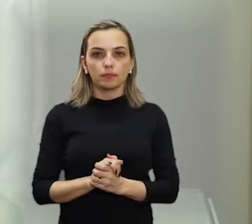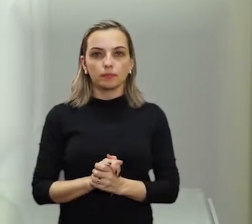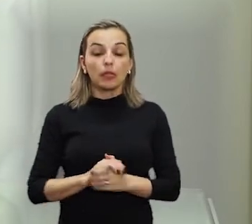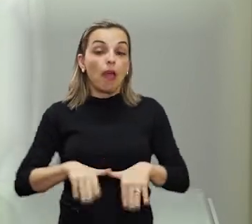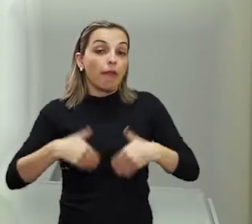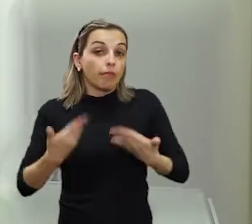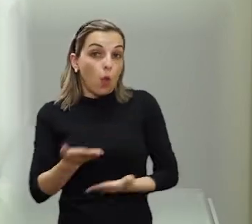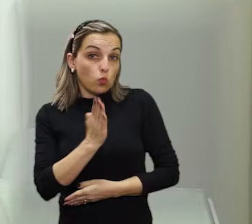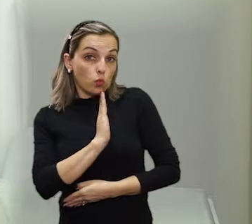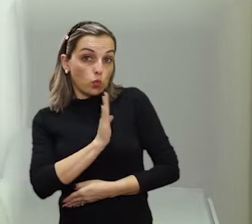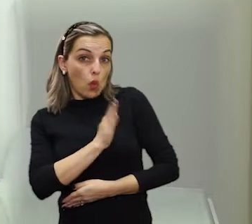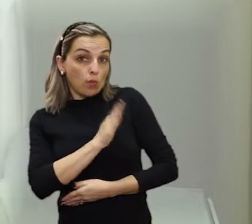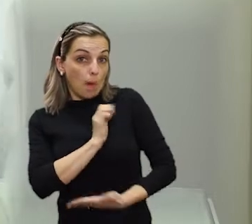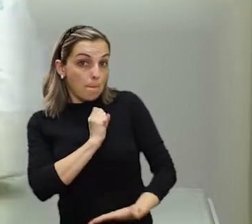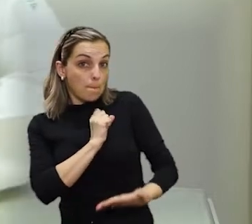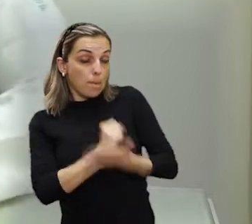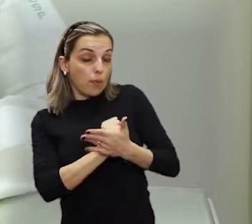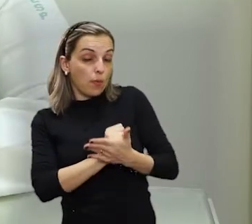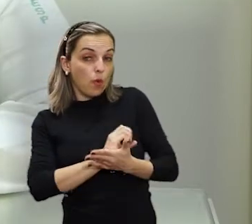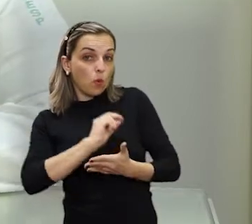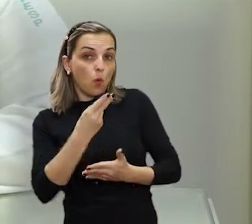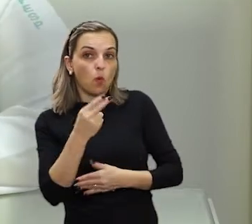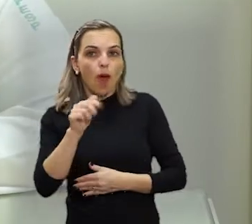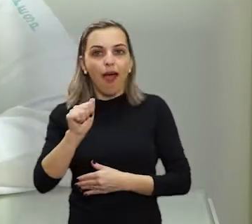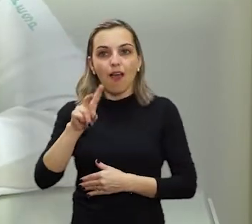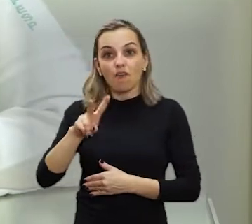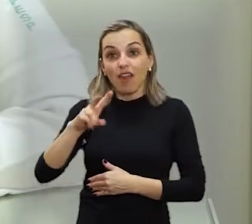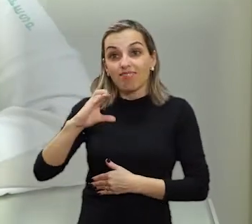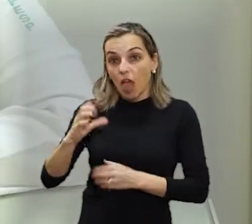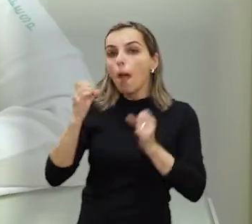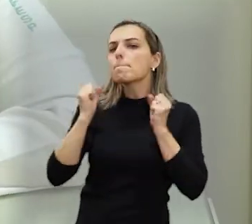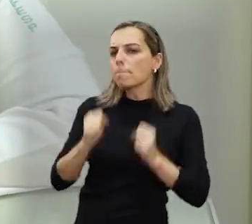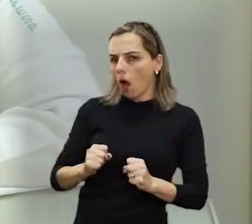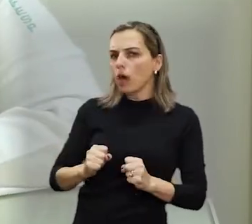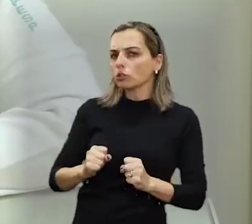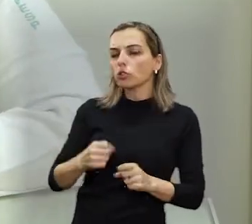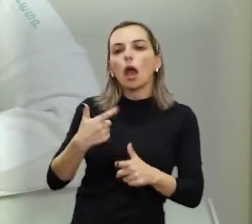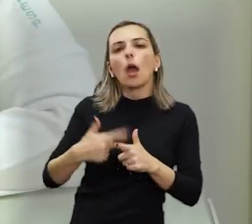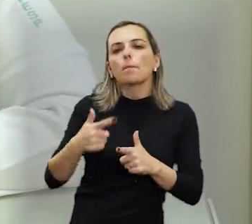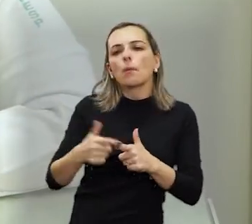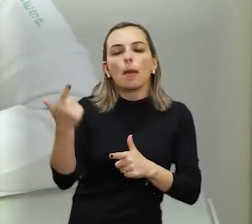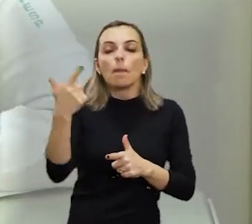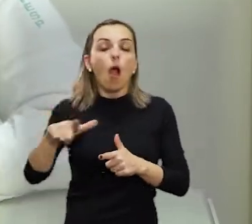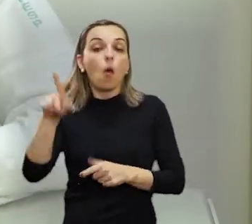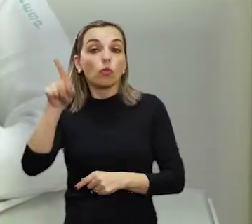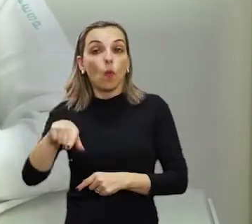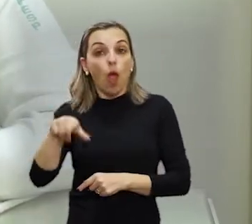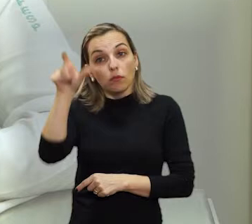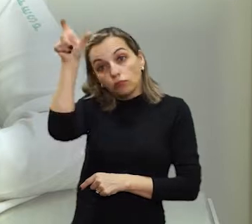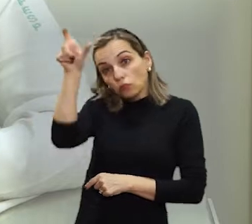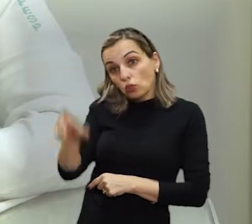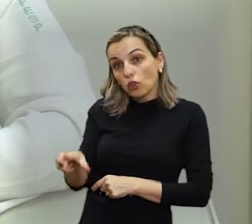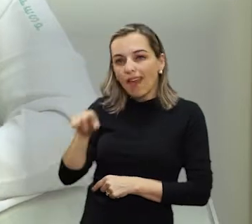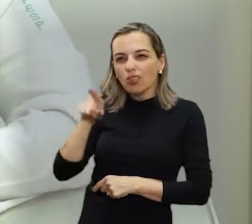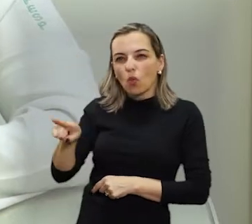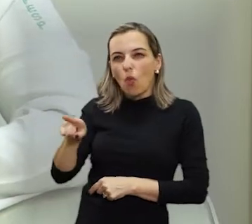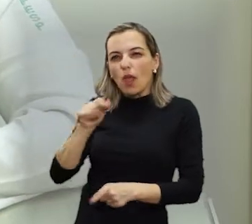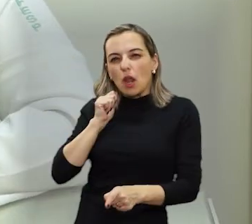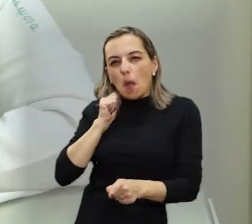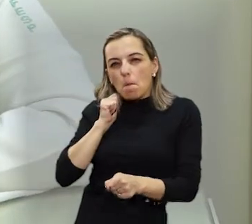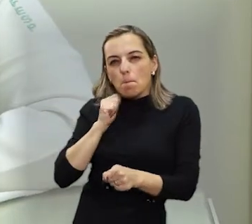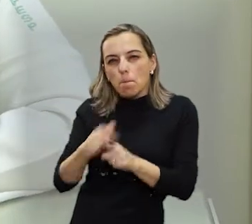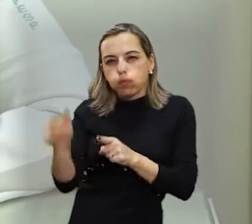cardiovascular, que também gera uma inflamação. Então, aumenta as chances de infarto, aumenta as chances de derrame, que é o acidente vascular cerebral,